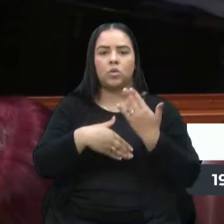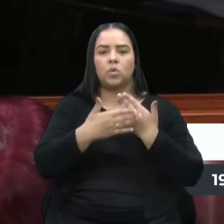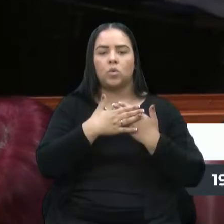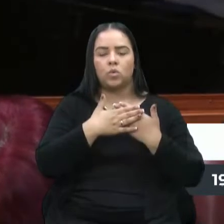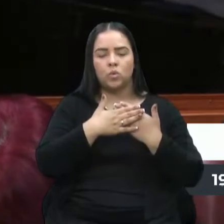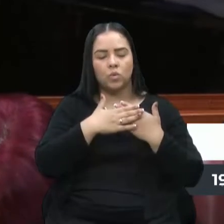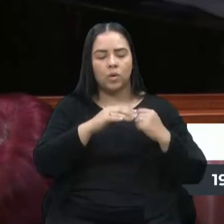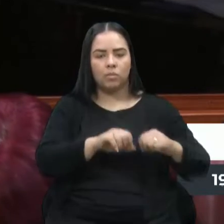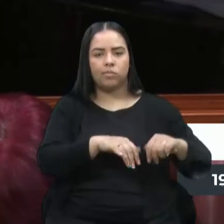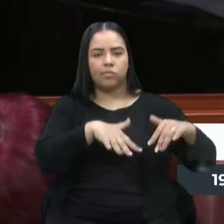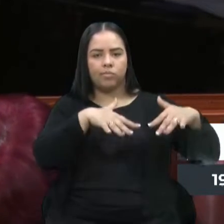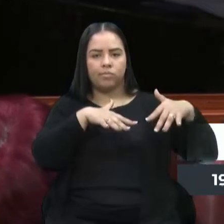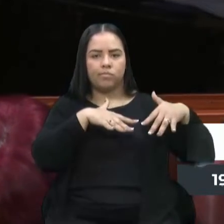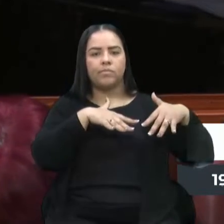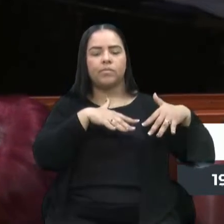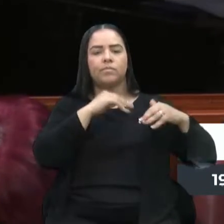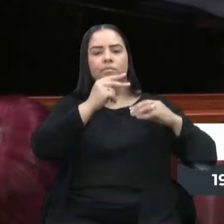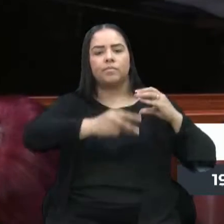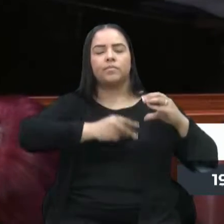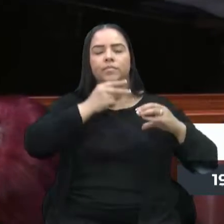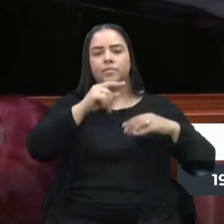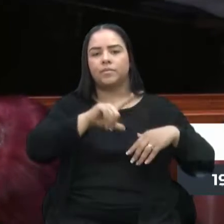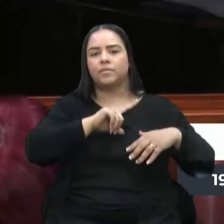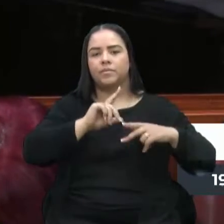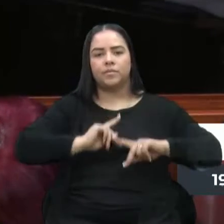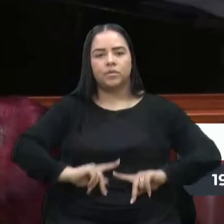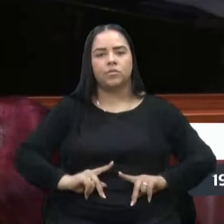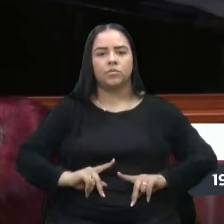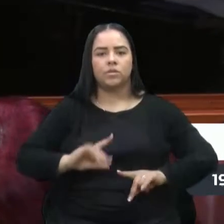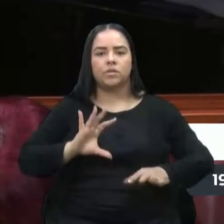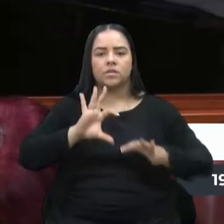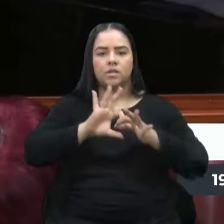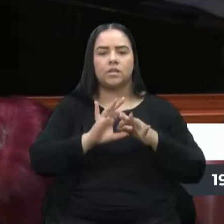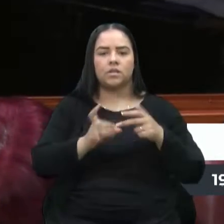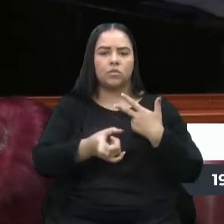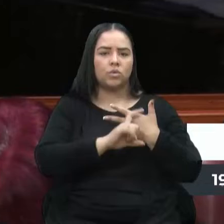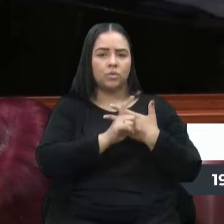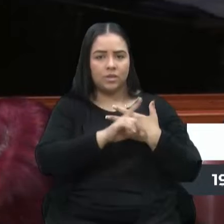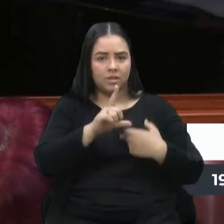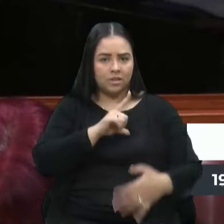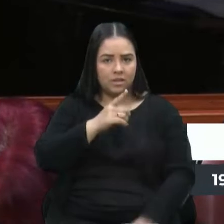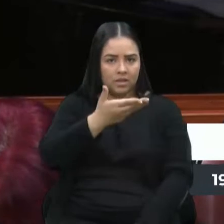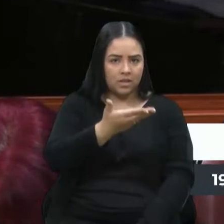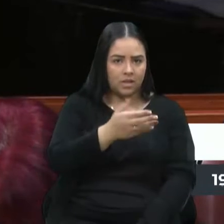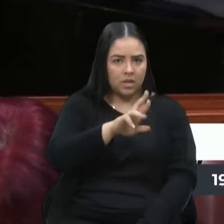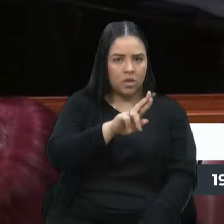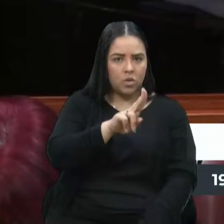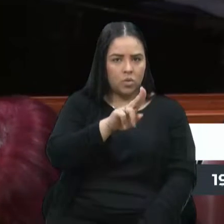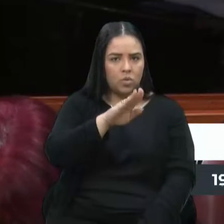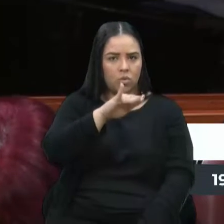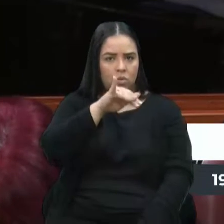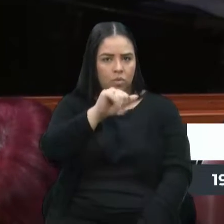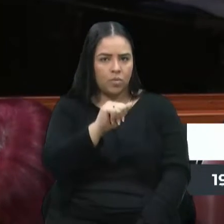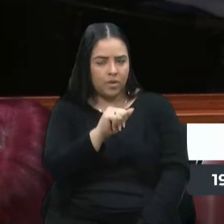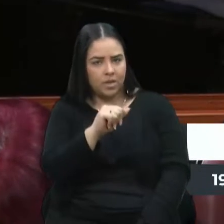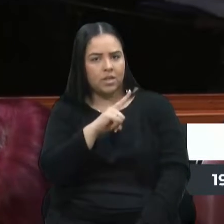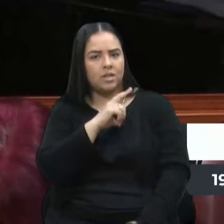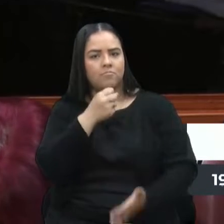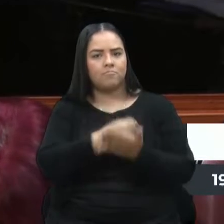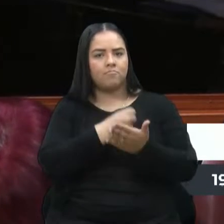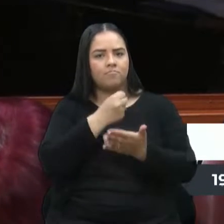é pessoas ligadas ao executivo Veja a Rubi é free isso aqui teve na gestão uma